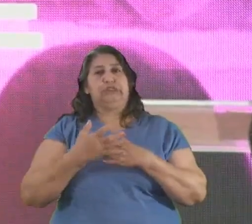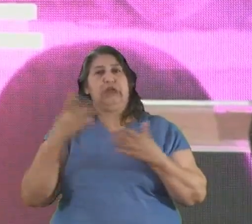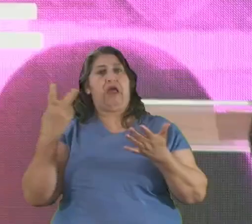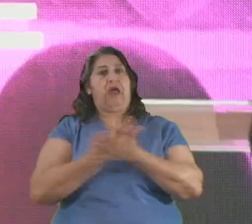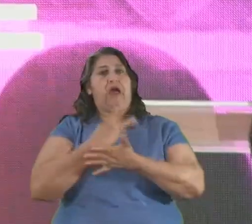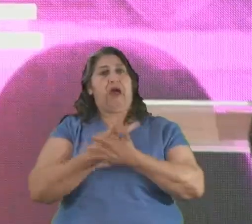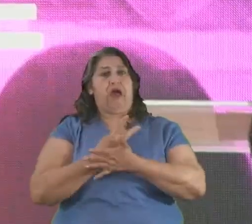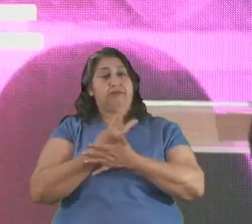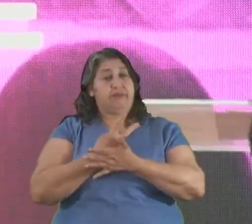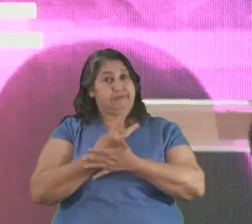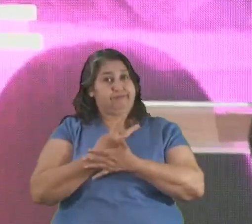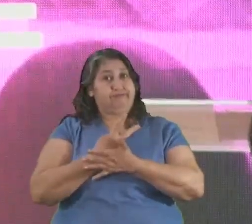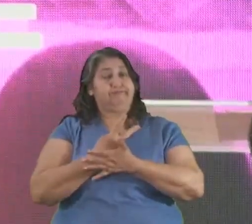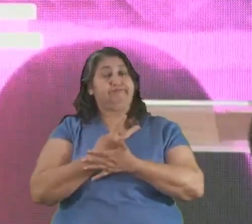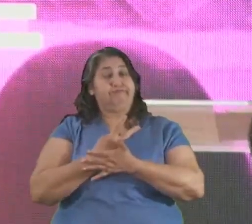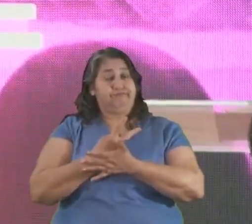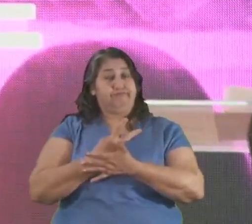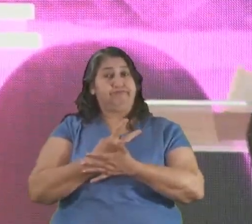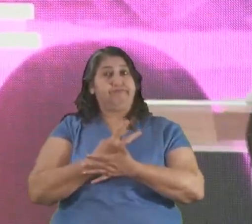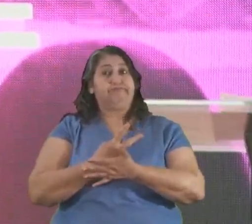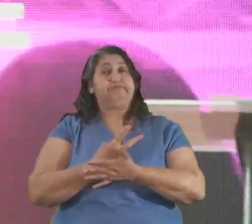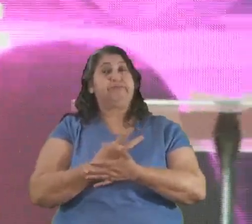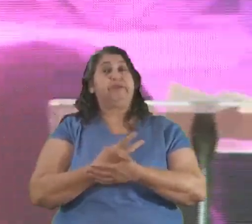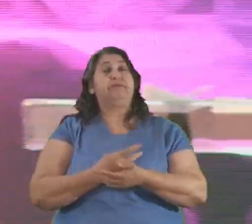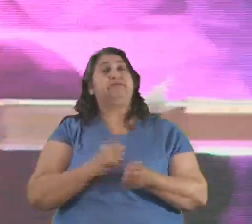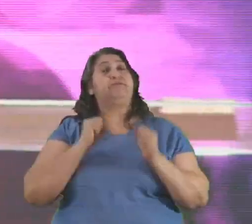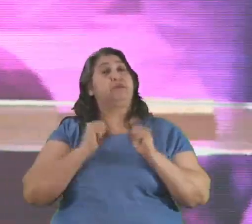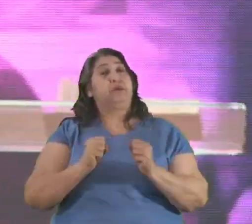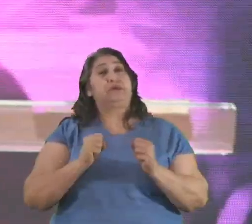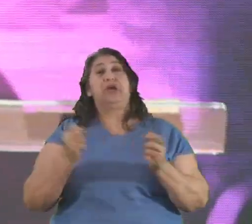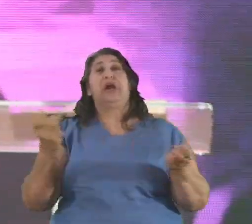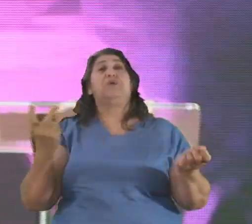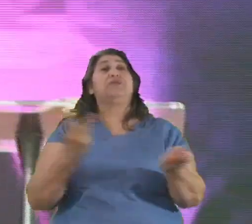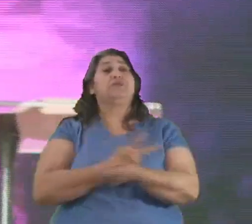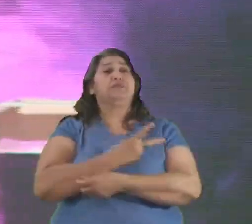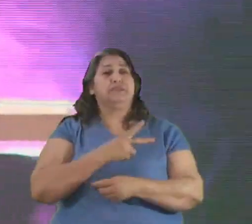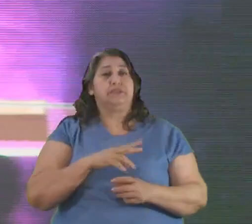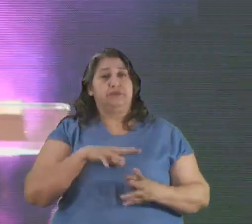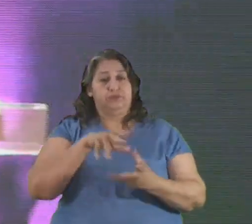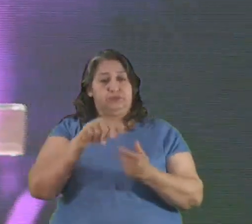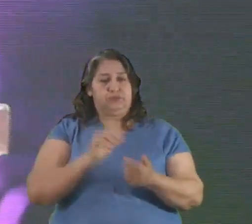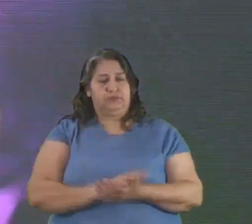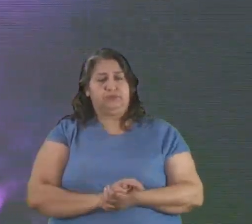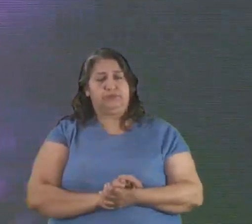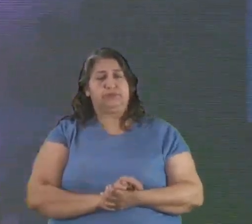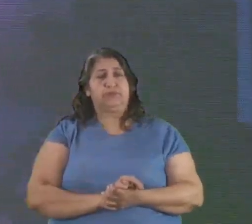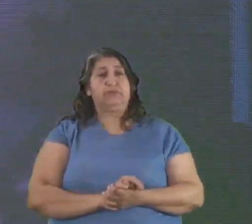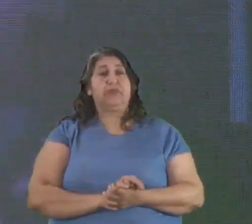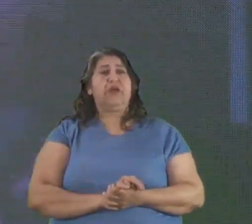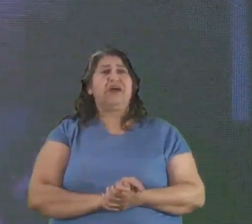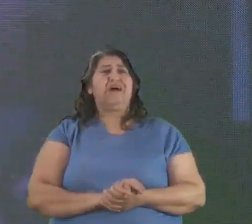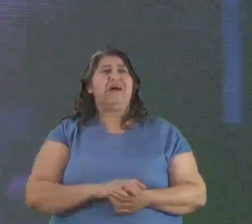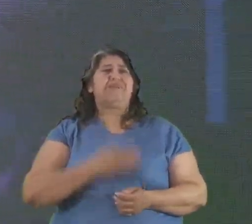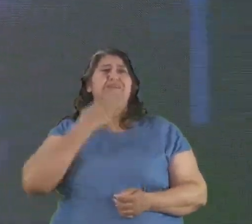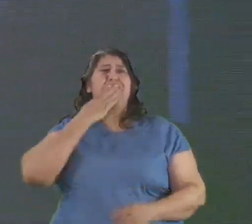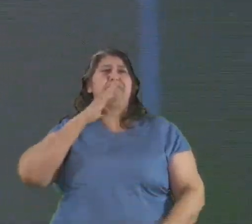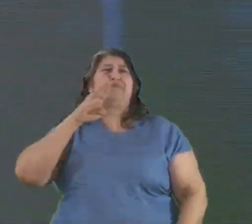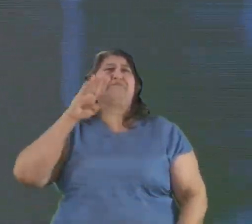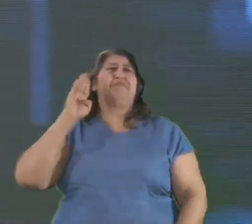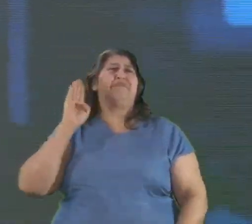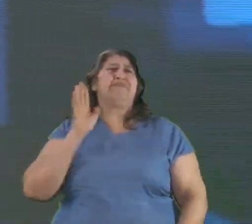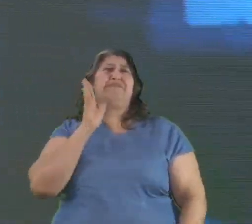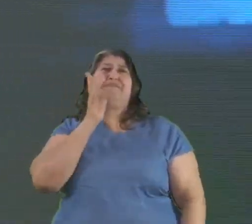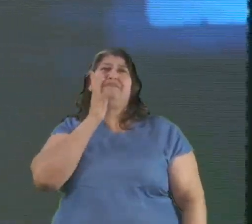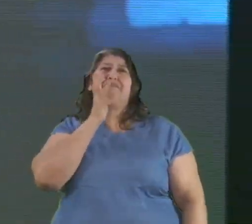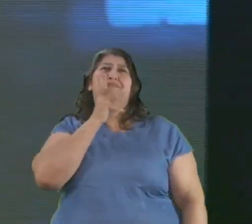vida de uma pessoa. Como a promessa estava demorando, a própria Sara teve